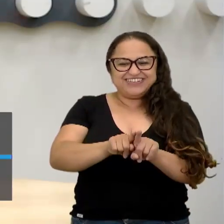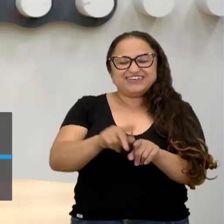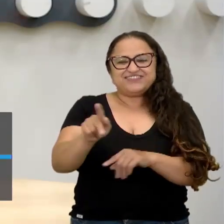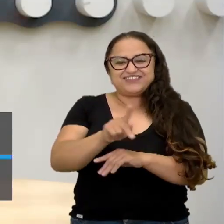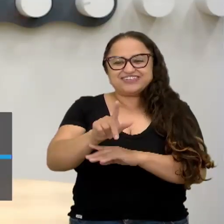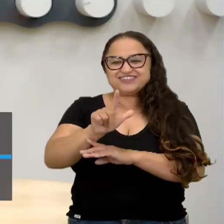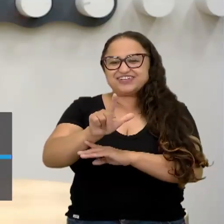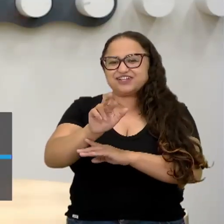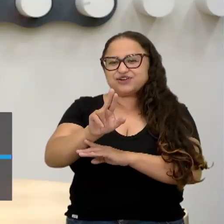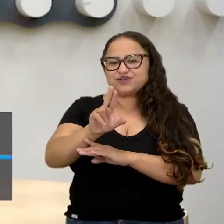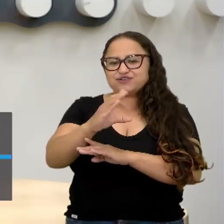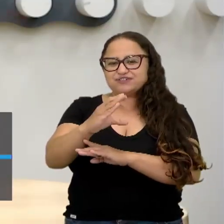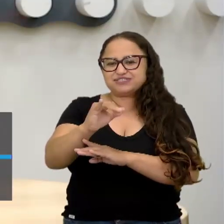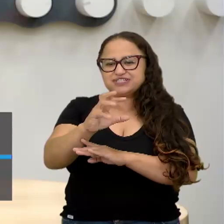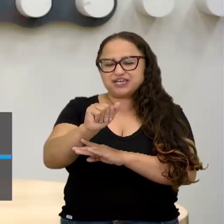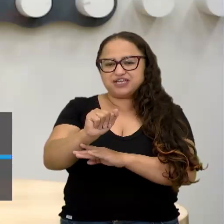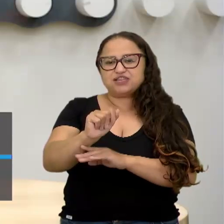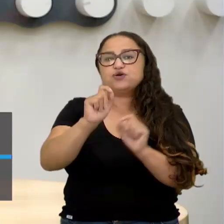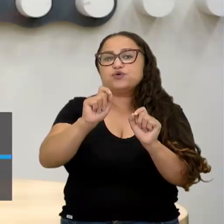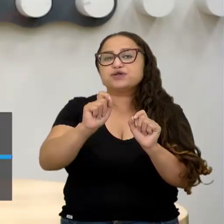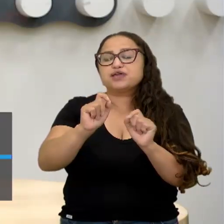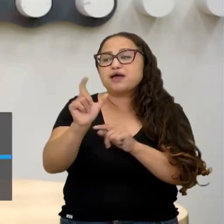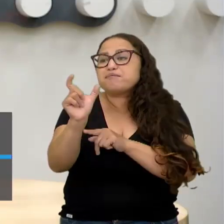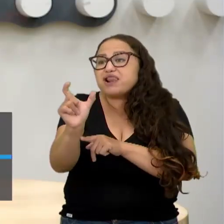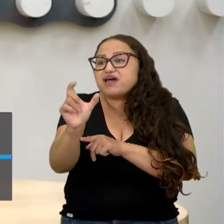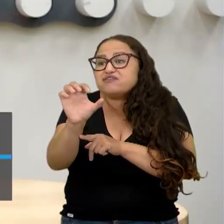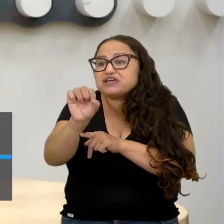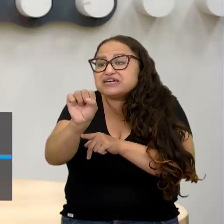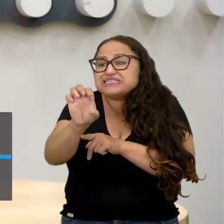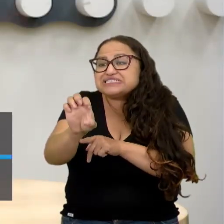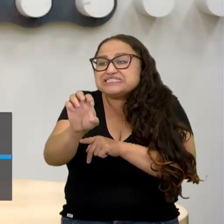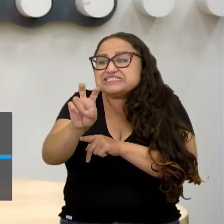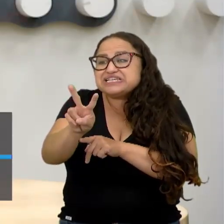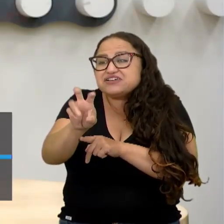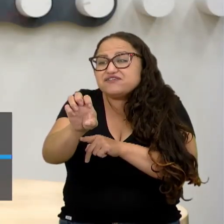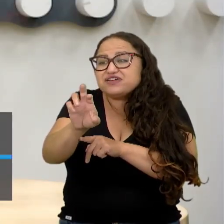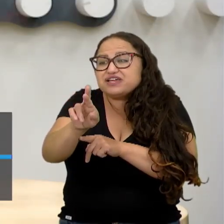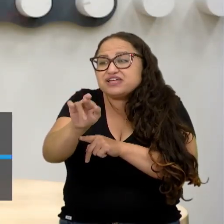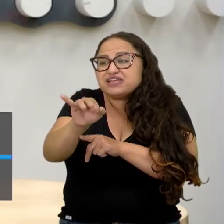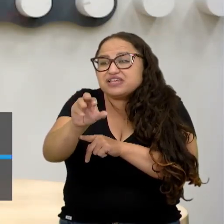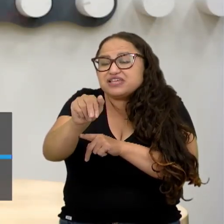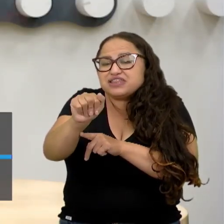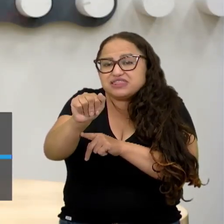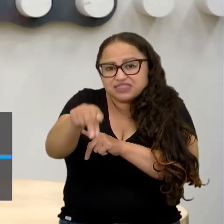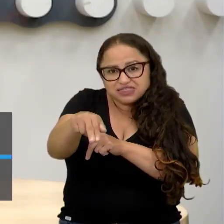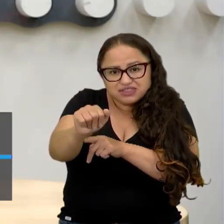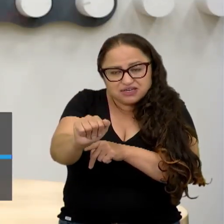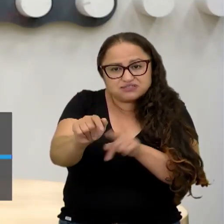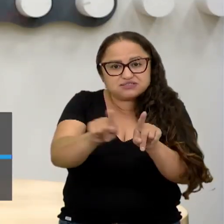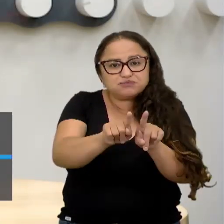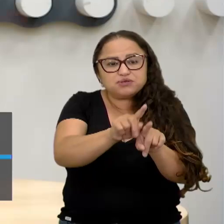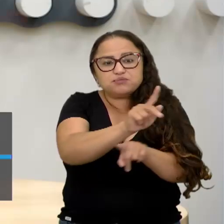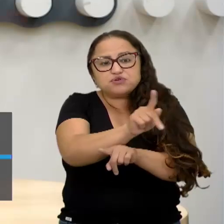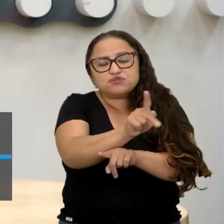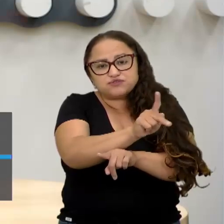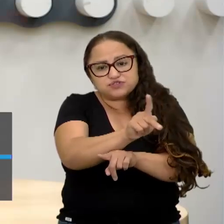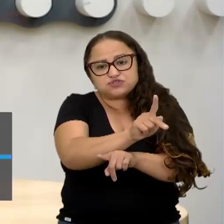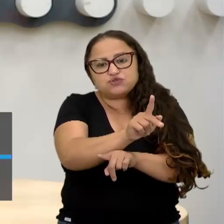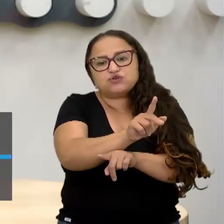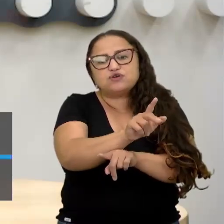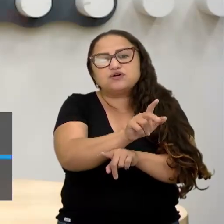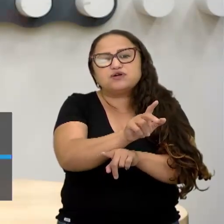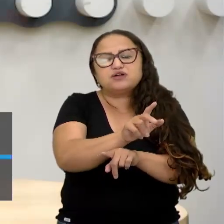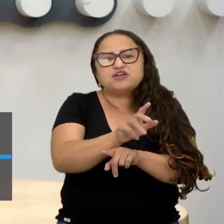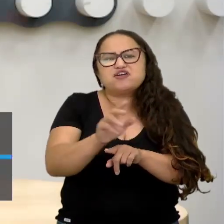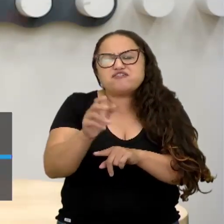aí vem de Severina, né? O professor Milton também, Hilton, desculpa, prof. A professora Luciane, ela fala que é uma